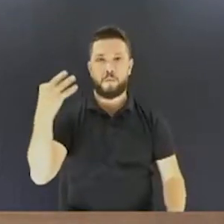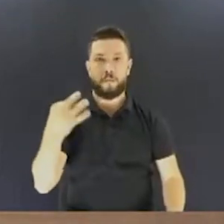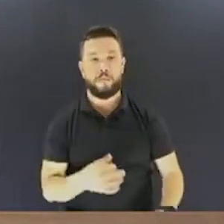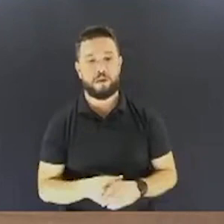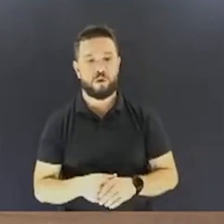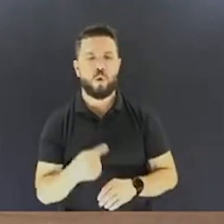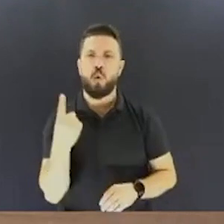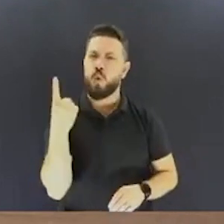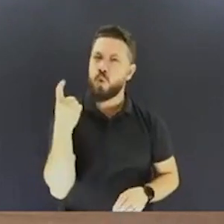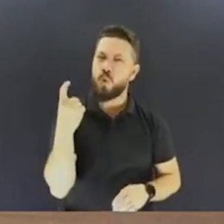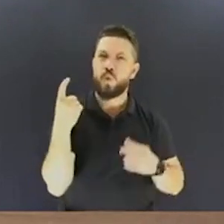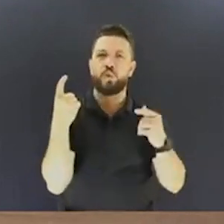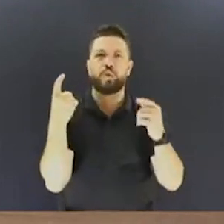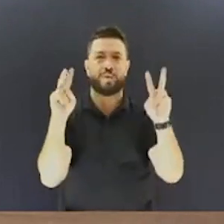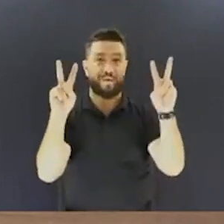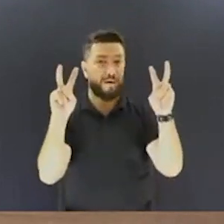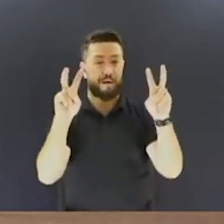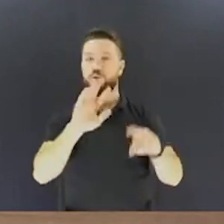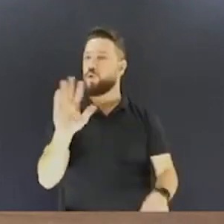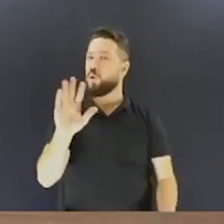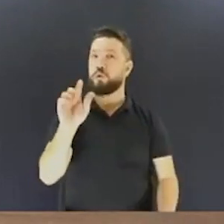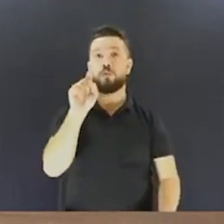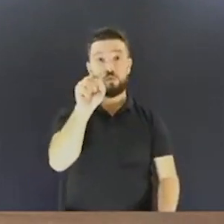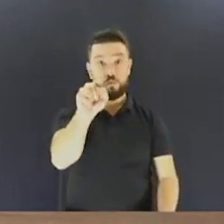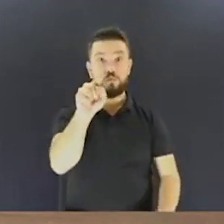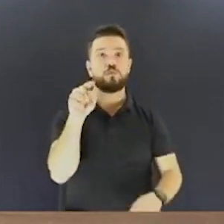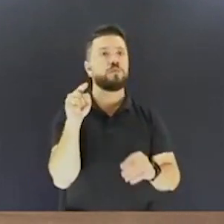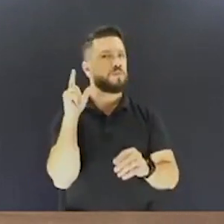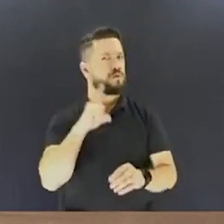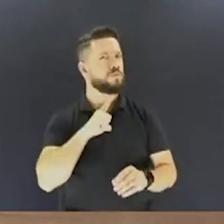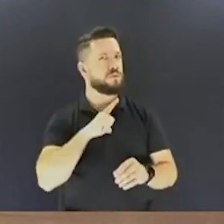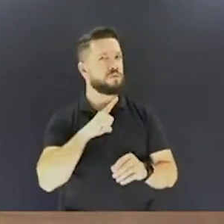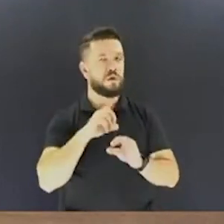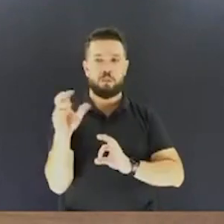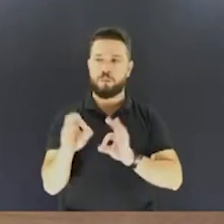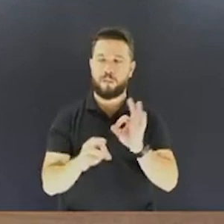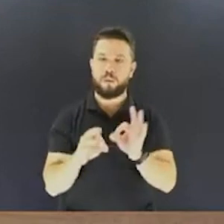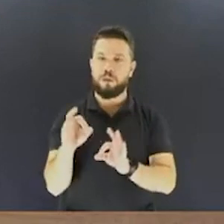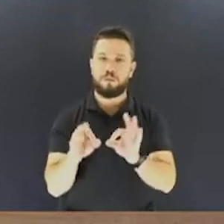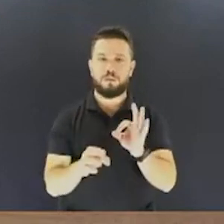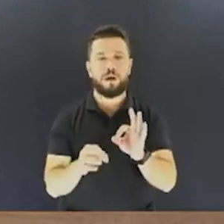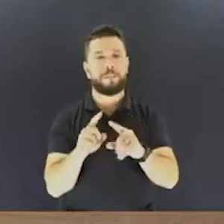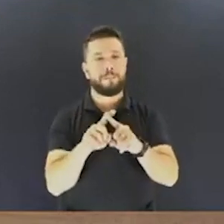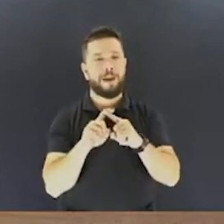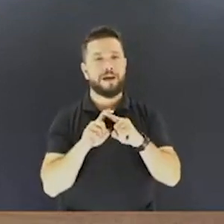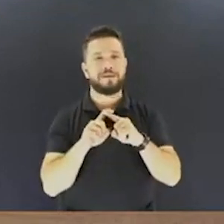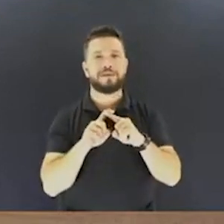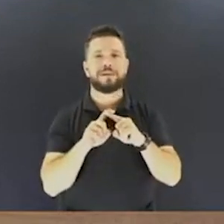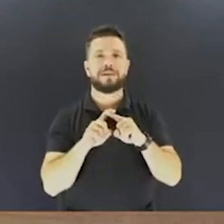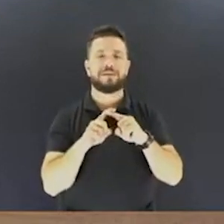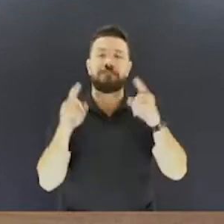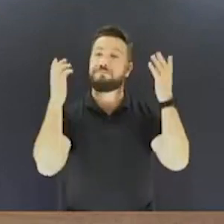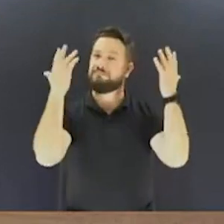ao qual o senhor se dedica com muito afinco e com muita competência. Então, queria te dar os parabéns por isso, porque as pessoas